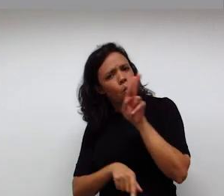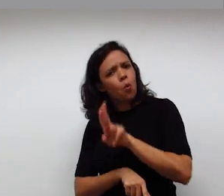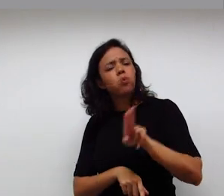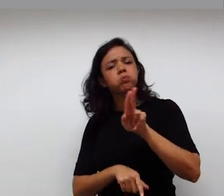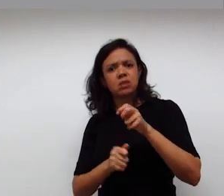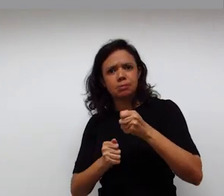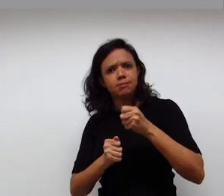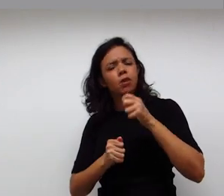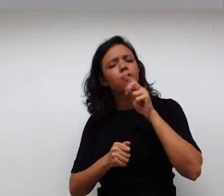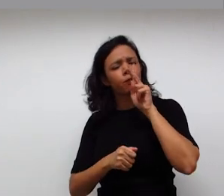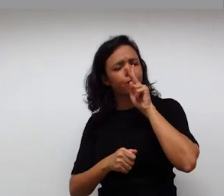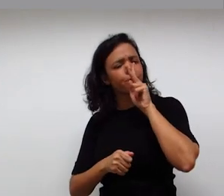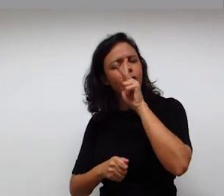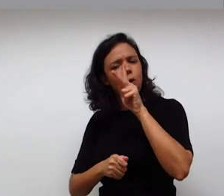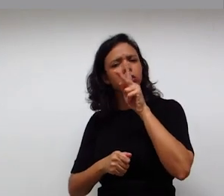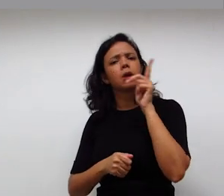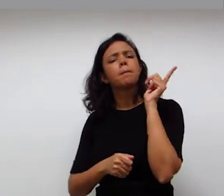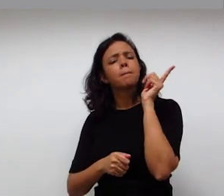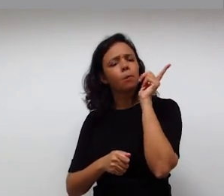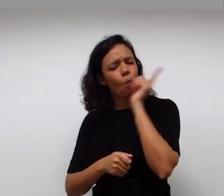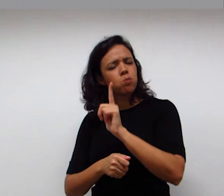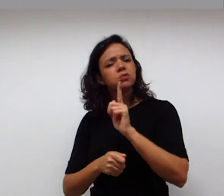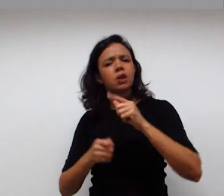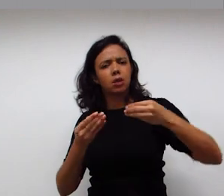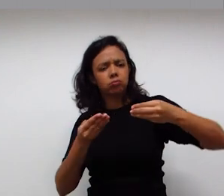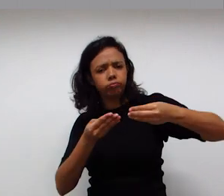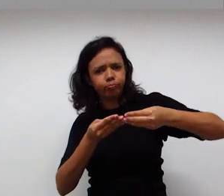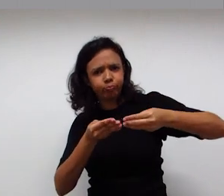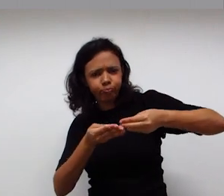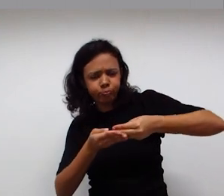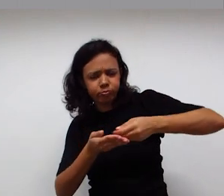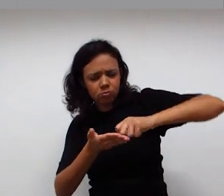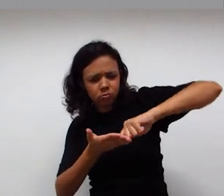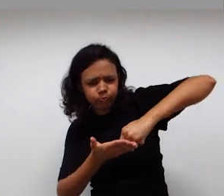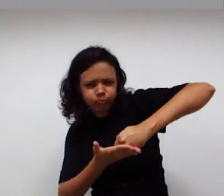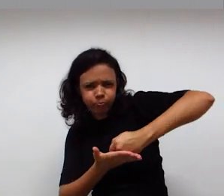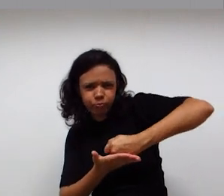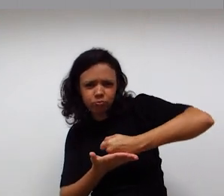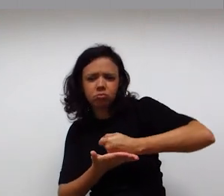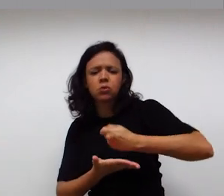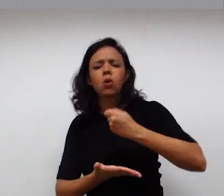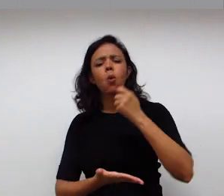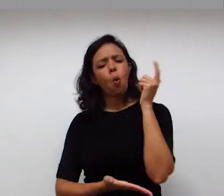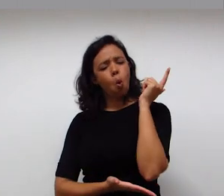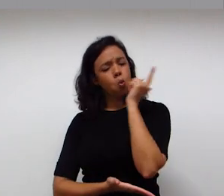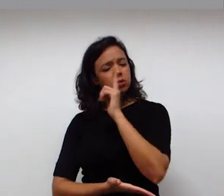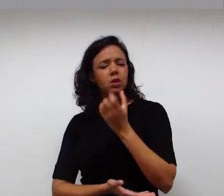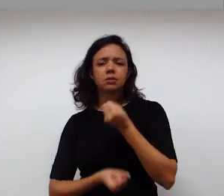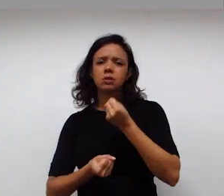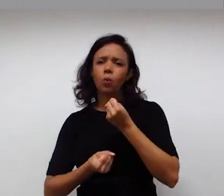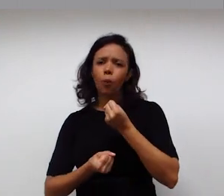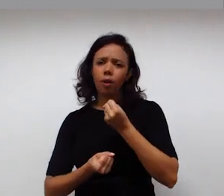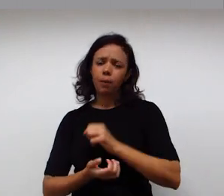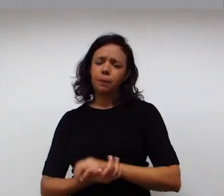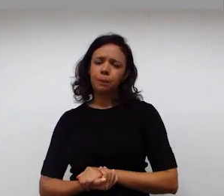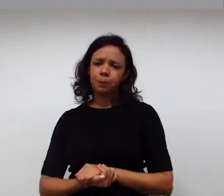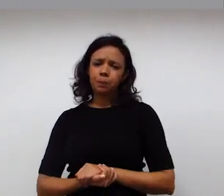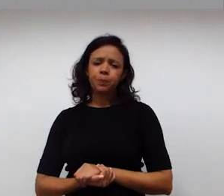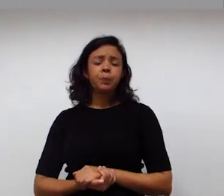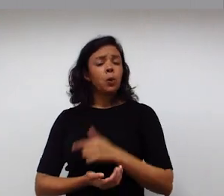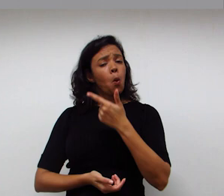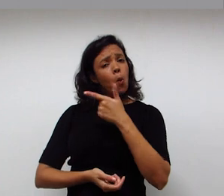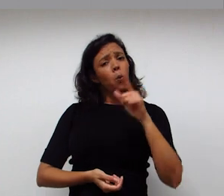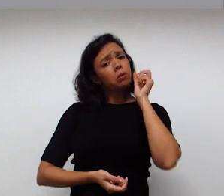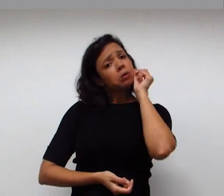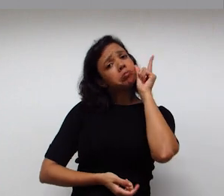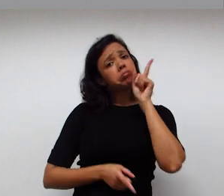a gente também pode colocar o cabo para engrossar e facilitar com que a criança consiga segurar. E outra ideia também simples, se